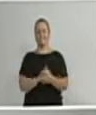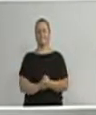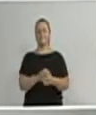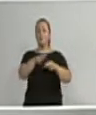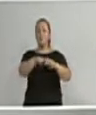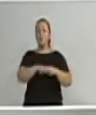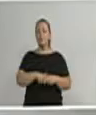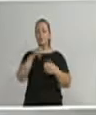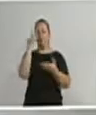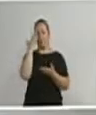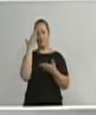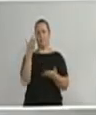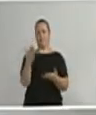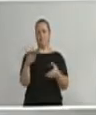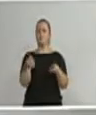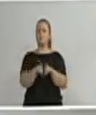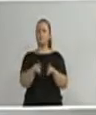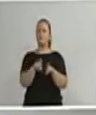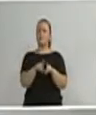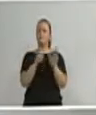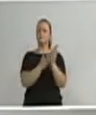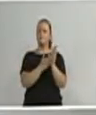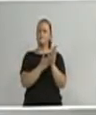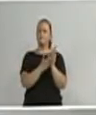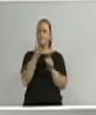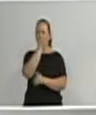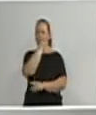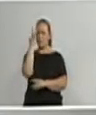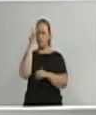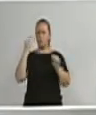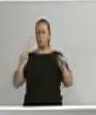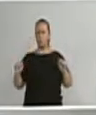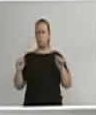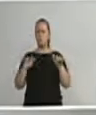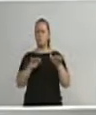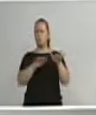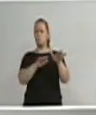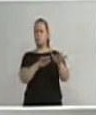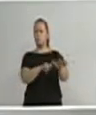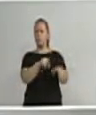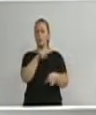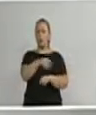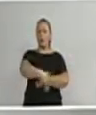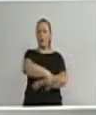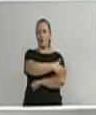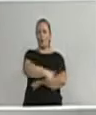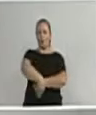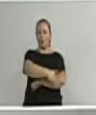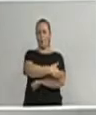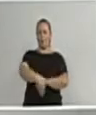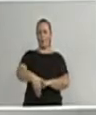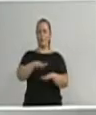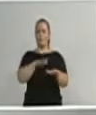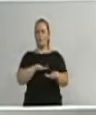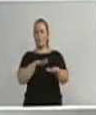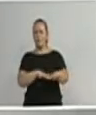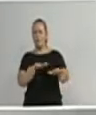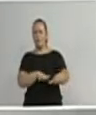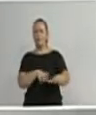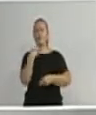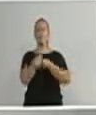que estiveram nas ruas, pois aqueles que estiveram nas ruas, as respostas vieram no domingo, quando nós tivemos